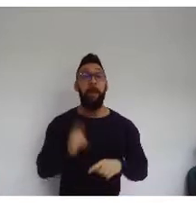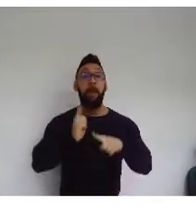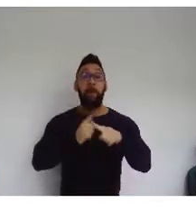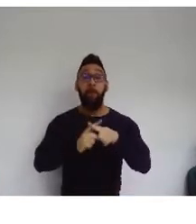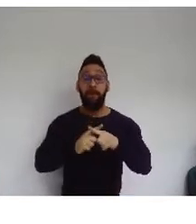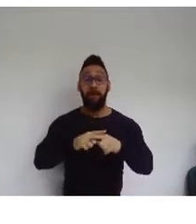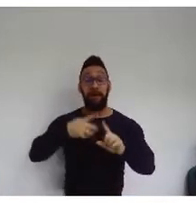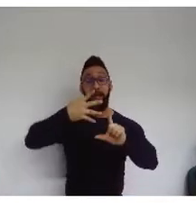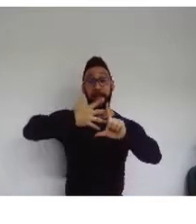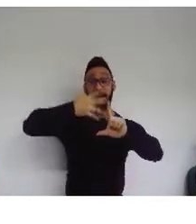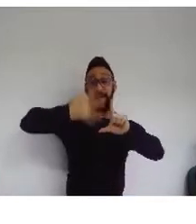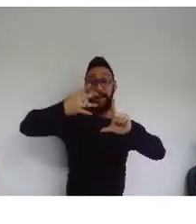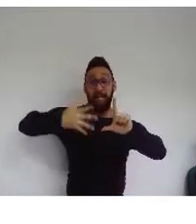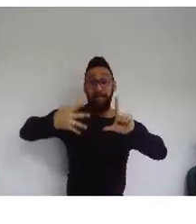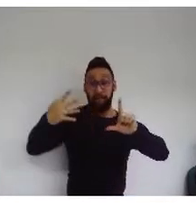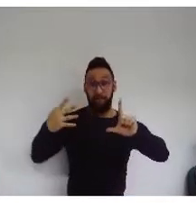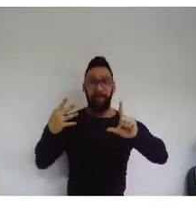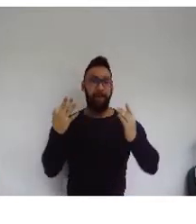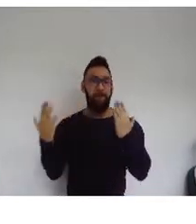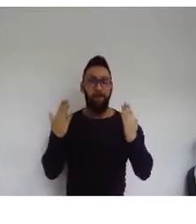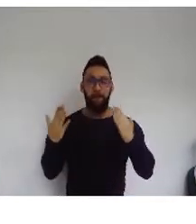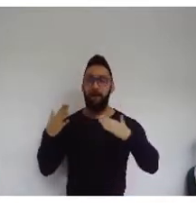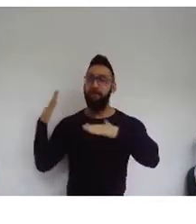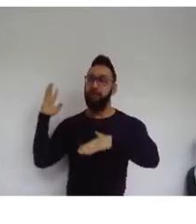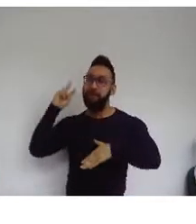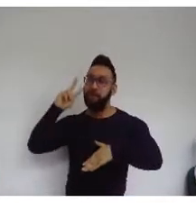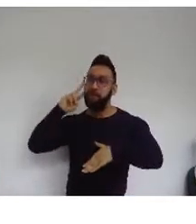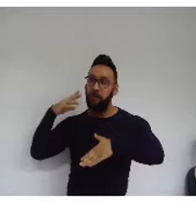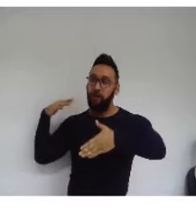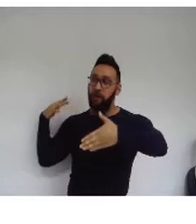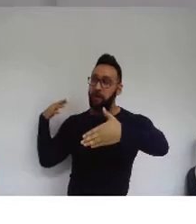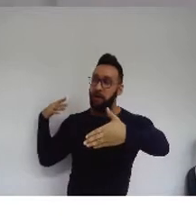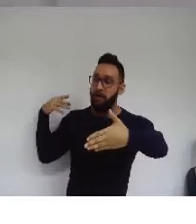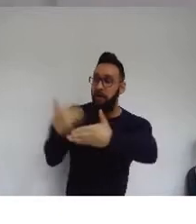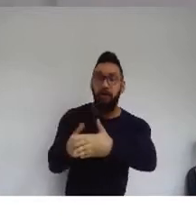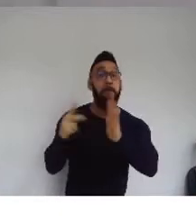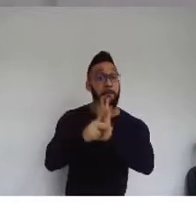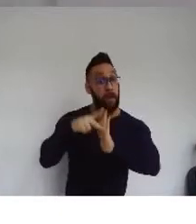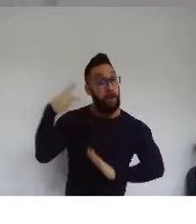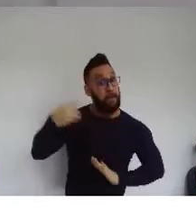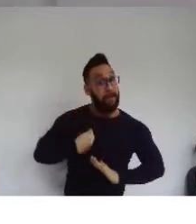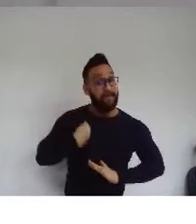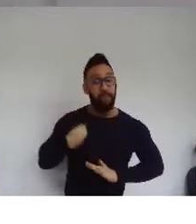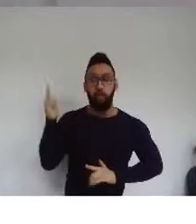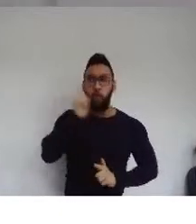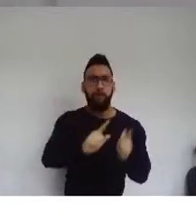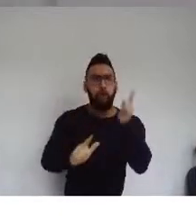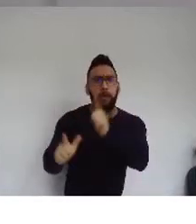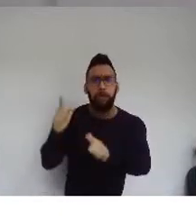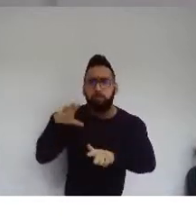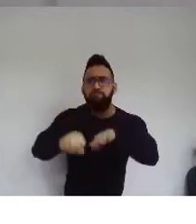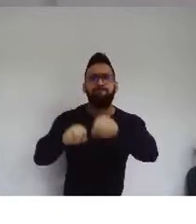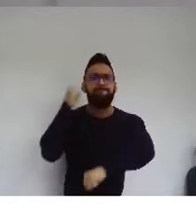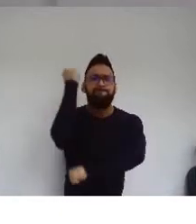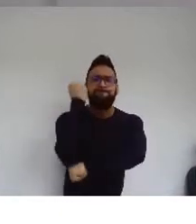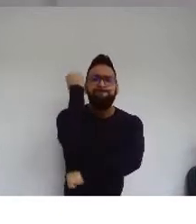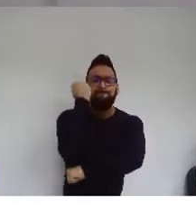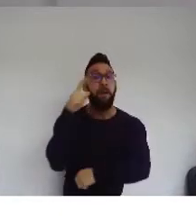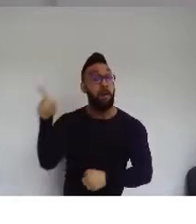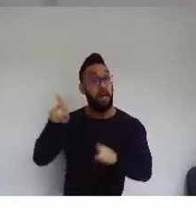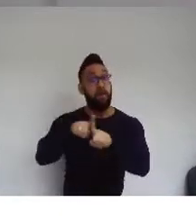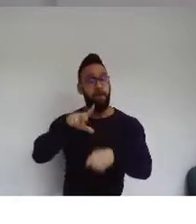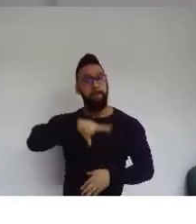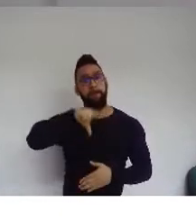LGBT também fizeram parte da história de Portugal. O Museu do Aljube apresenta